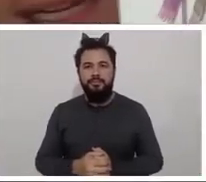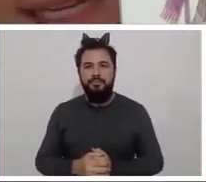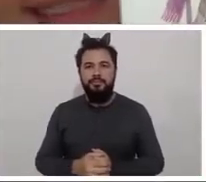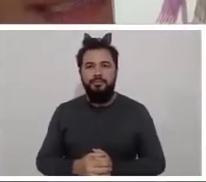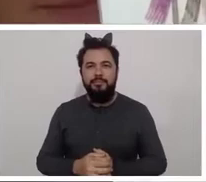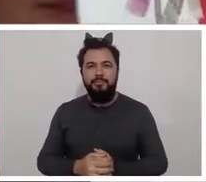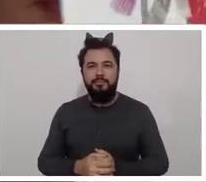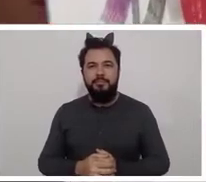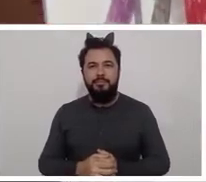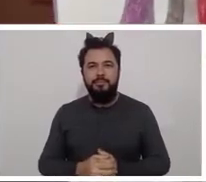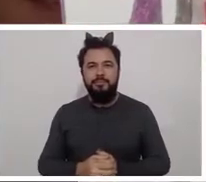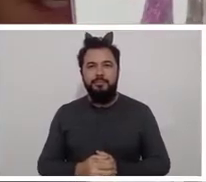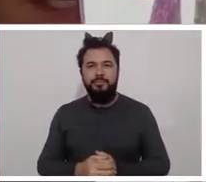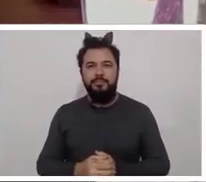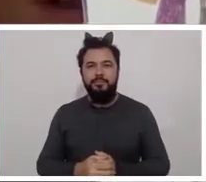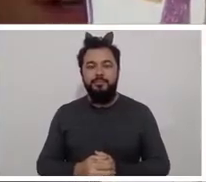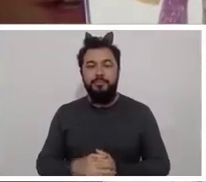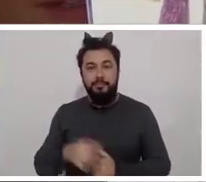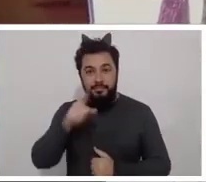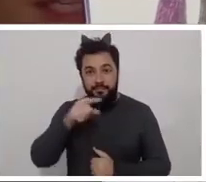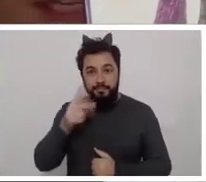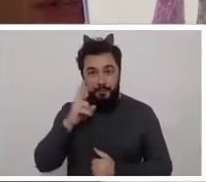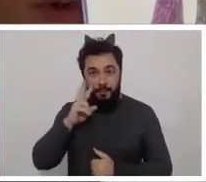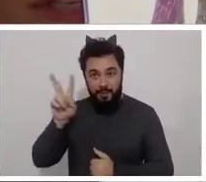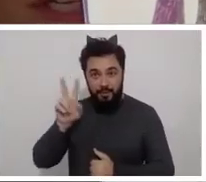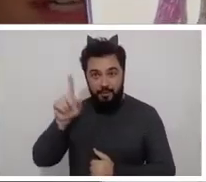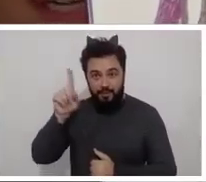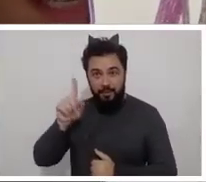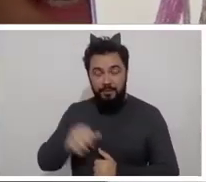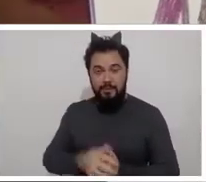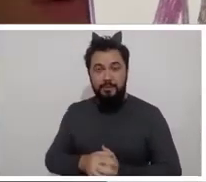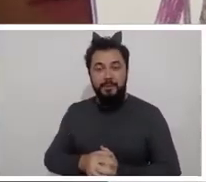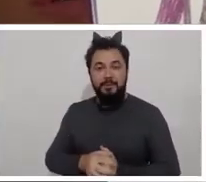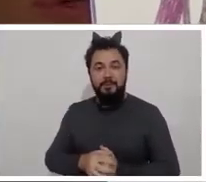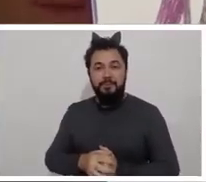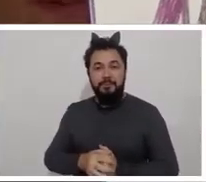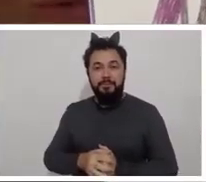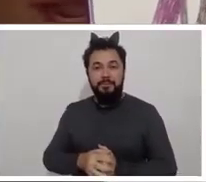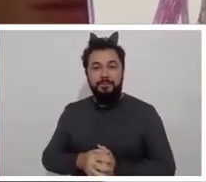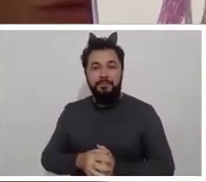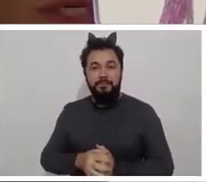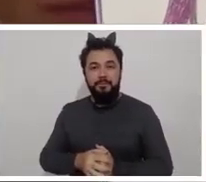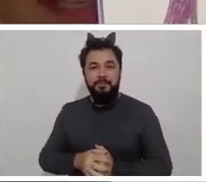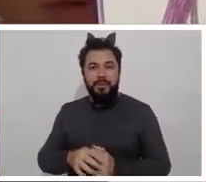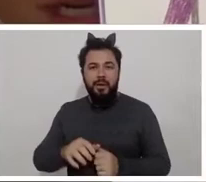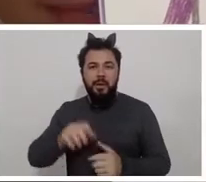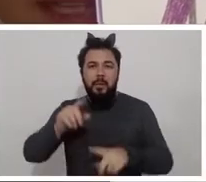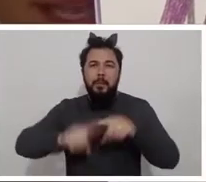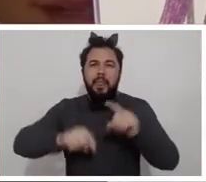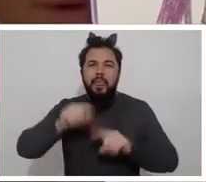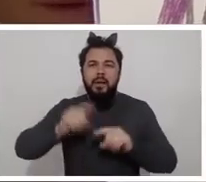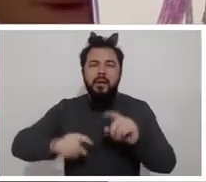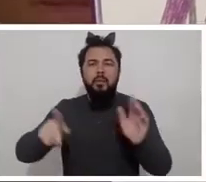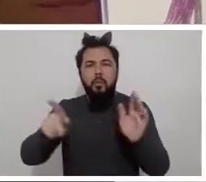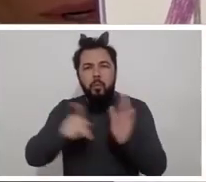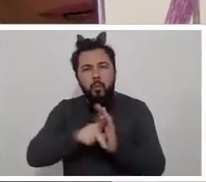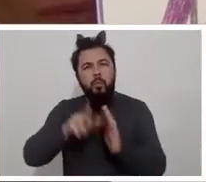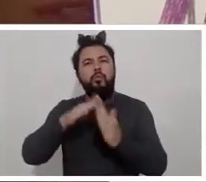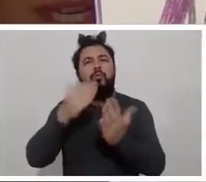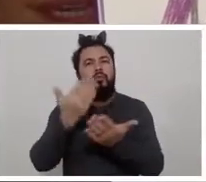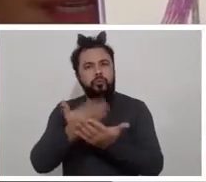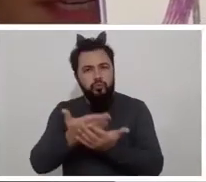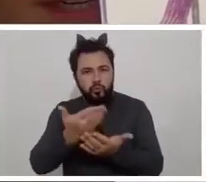colorida a o professor cabeleireiro